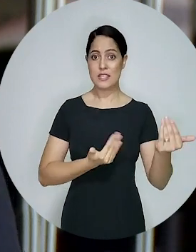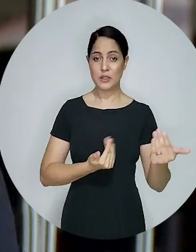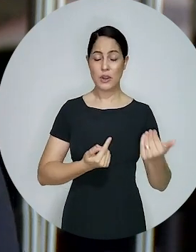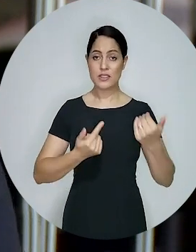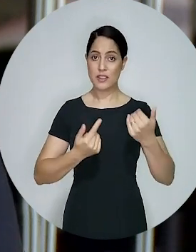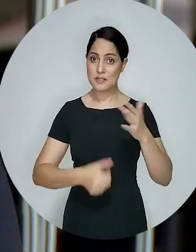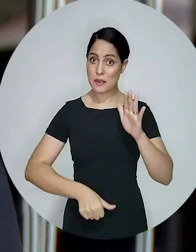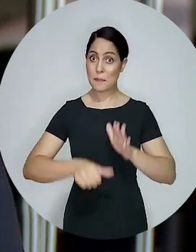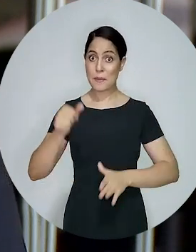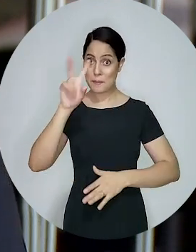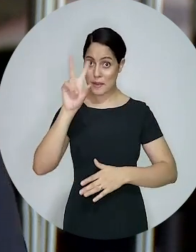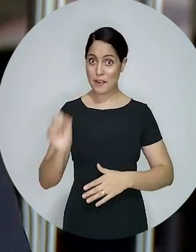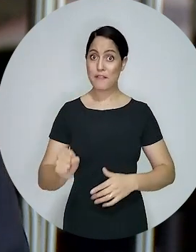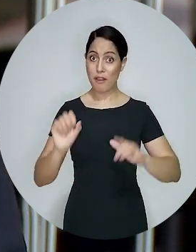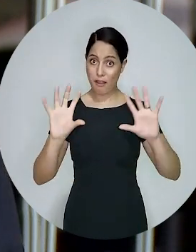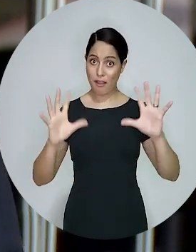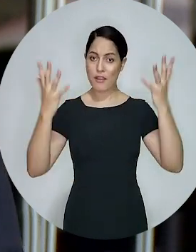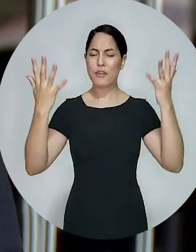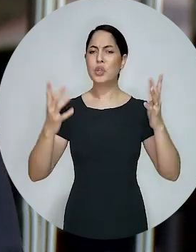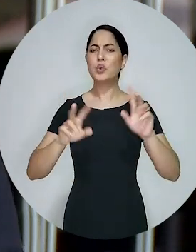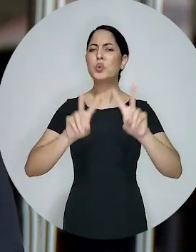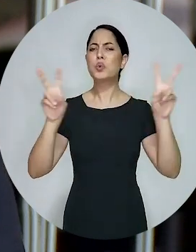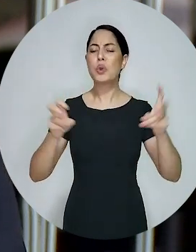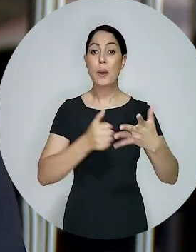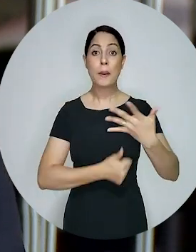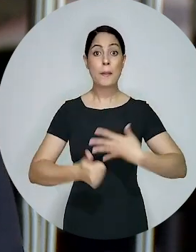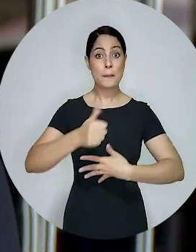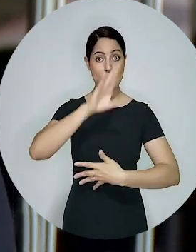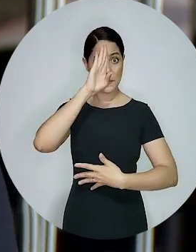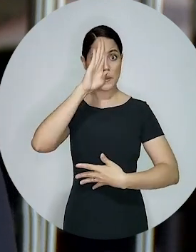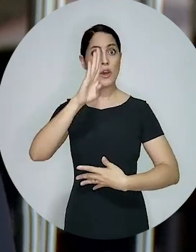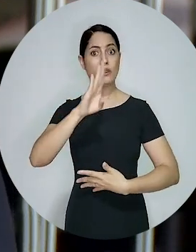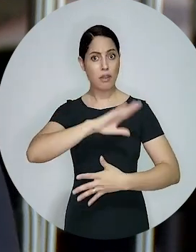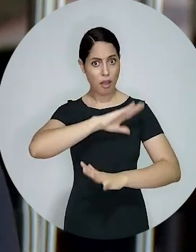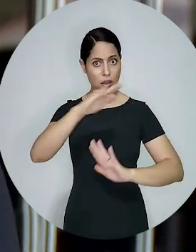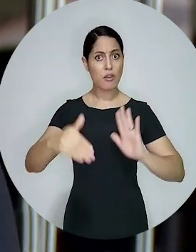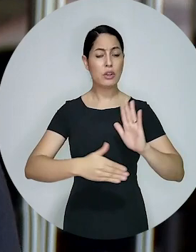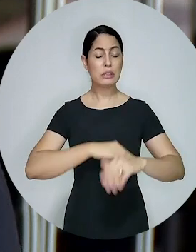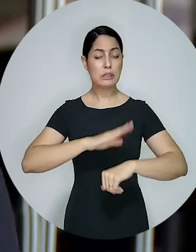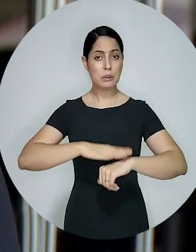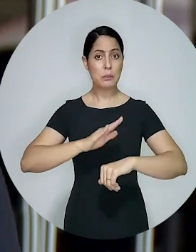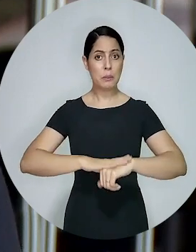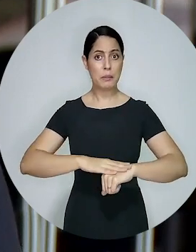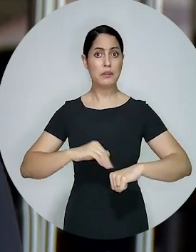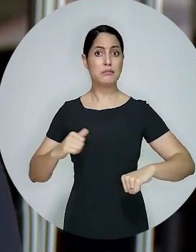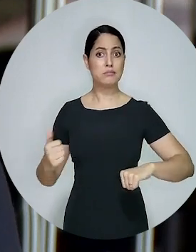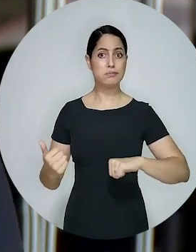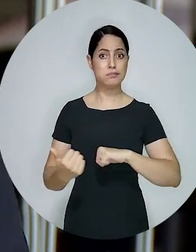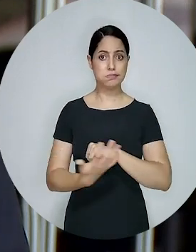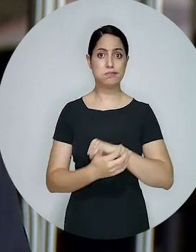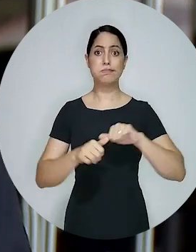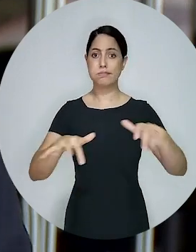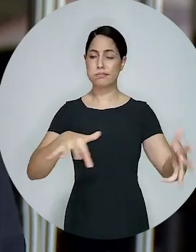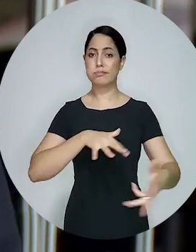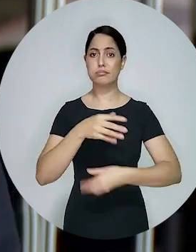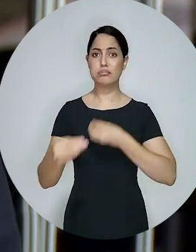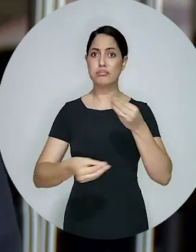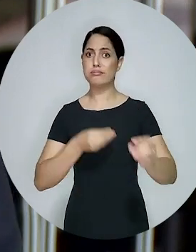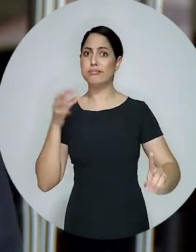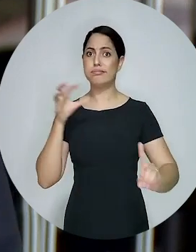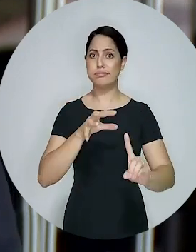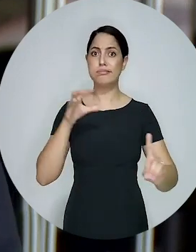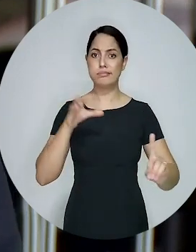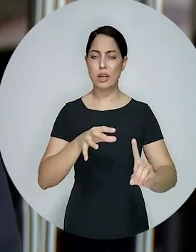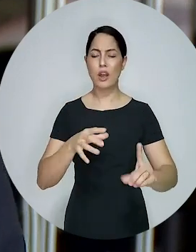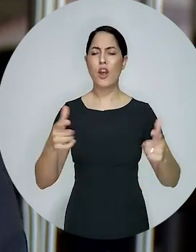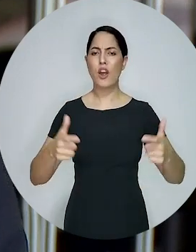e dos Adolescentes. O evento, intitulado Prioridade Absoluta, os impactos e efeitos da pandemia, aconteceu no